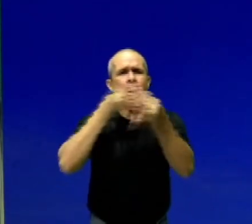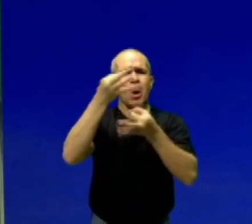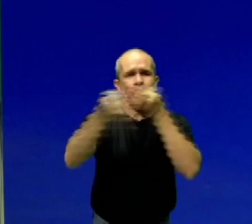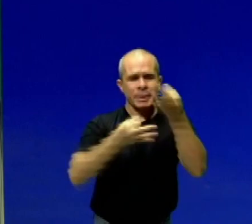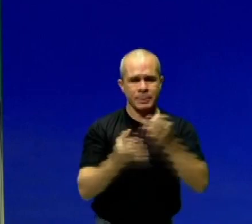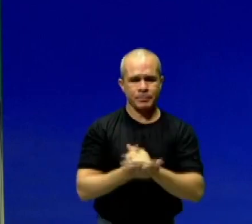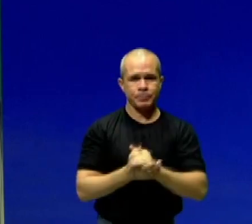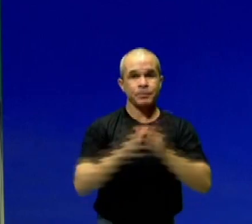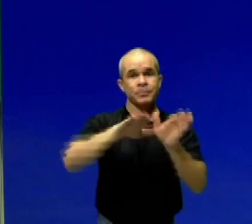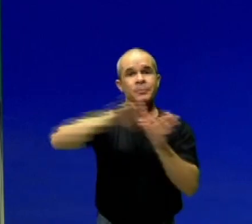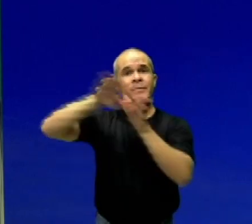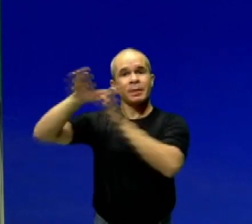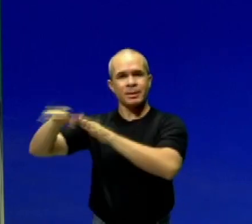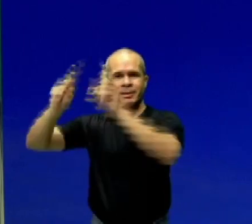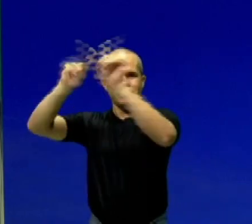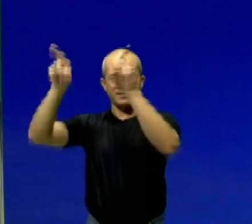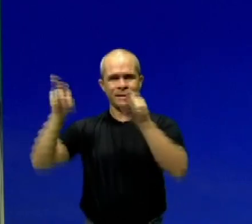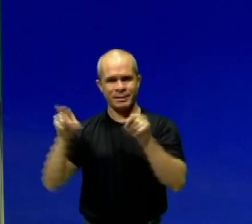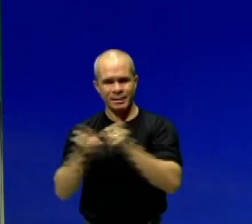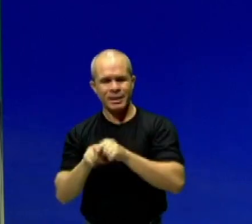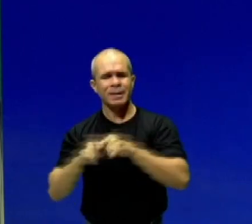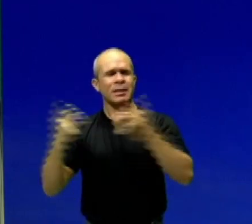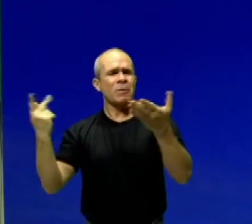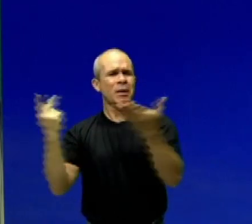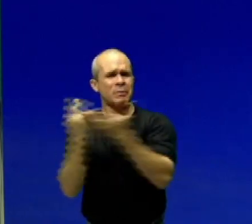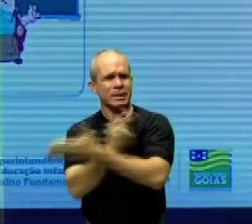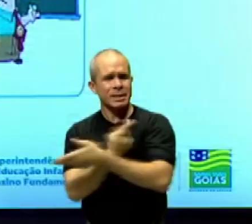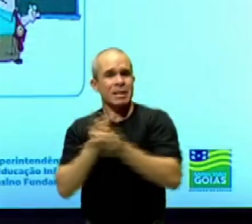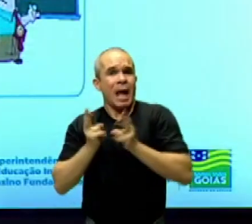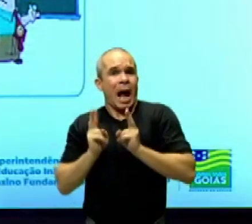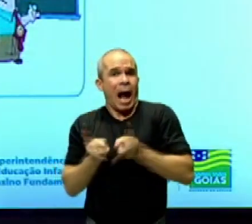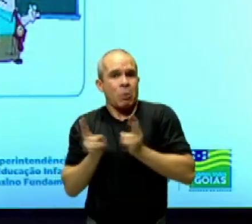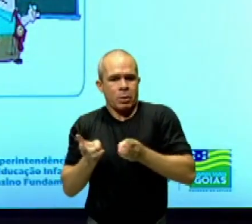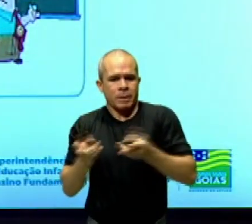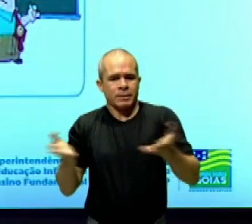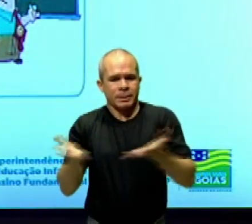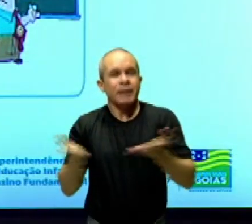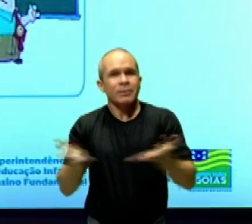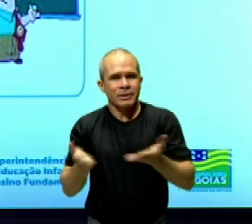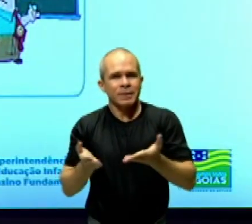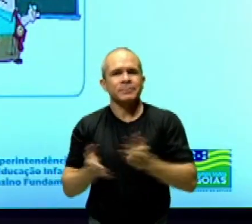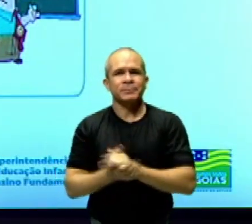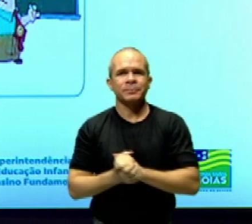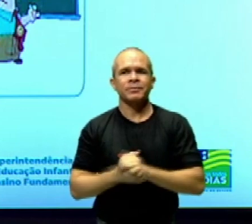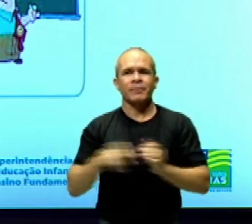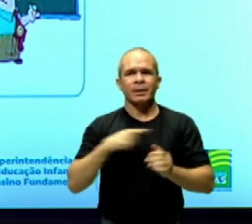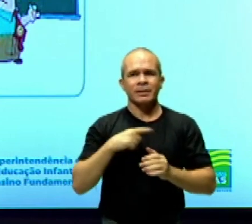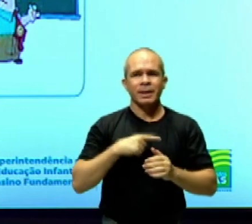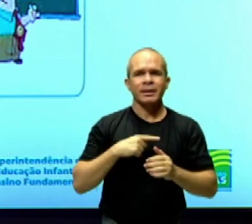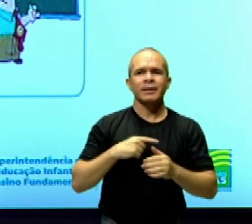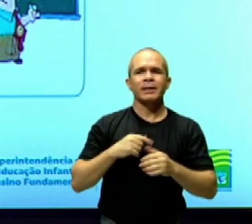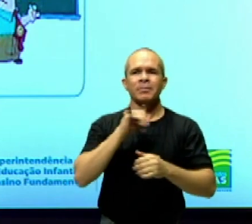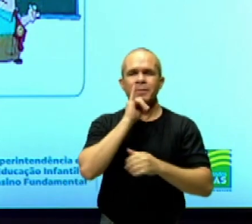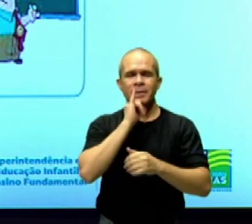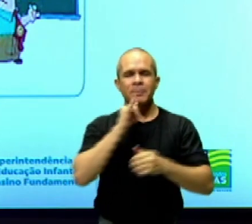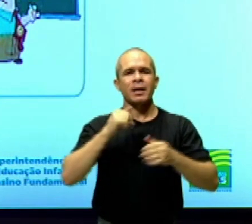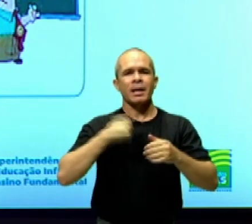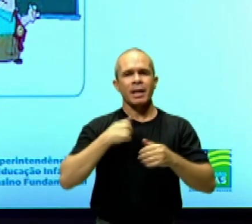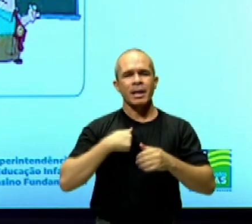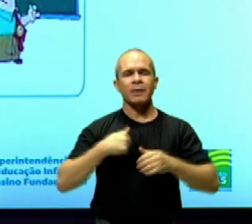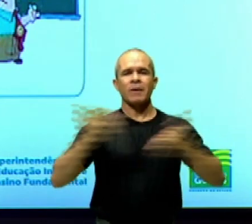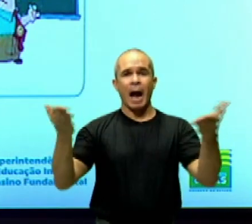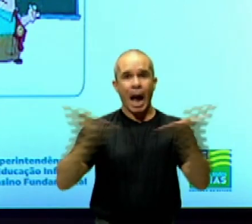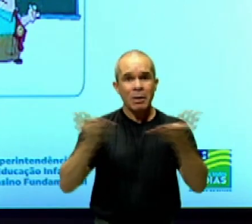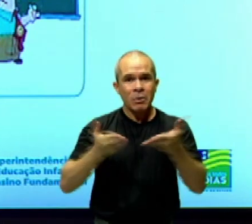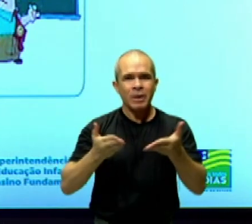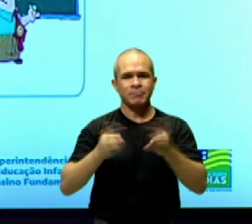de alguma coisa que está acontecendo agora. O que eu estou fazendo agora? I am teaching an English lesson. Eu estou fazendo